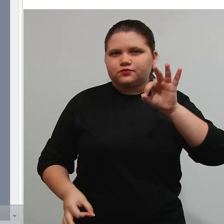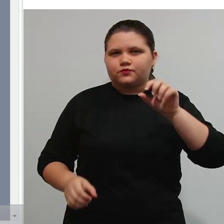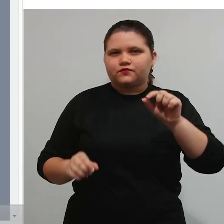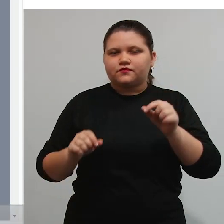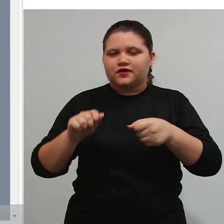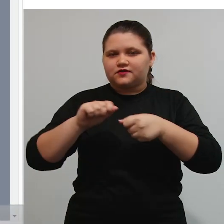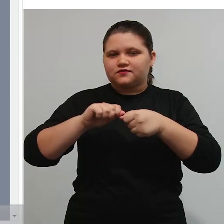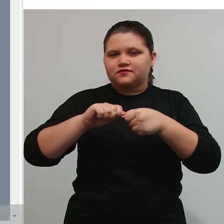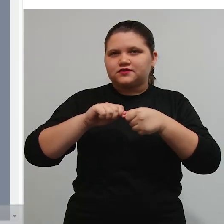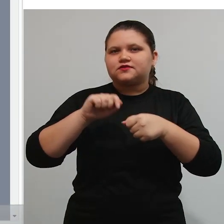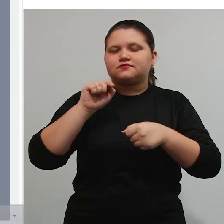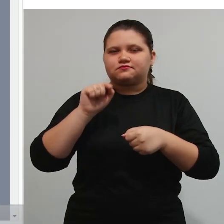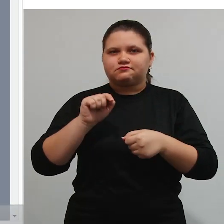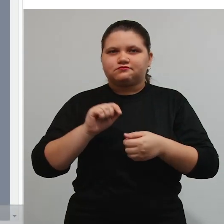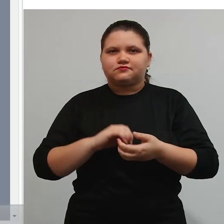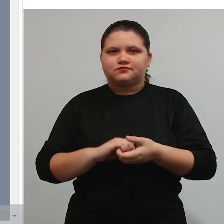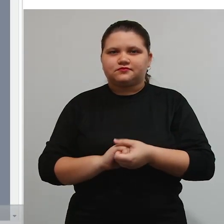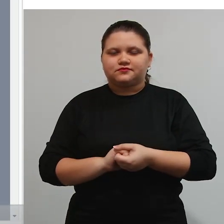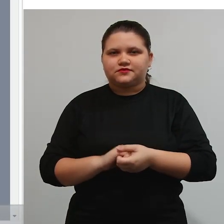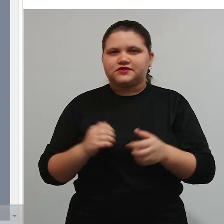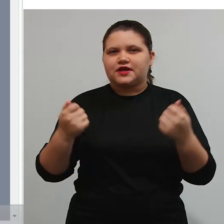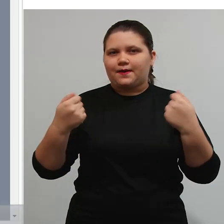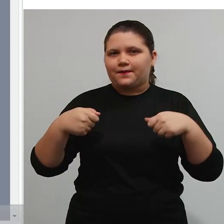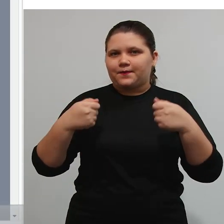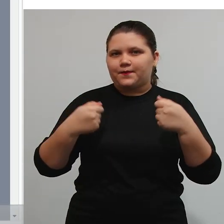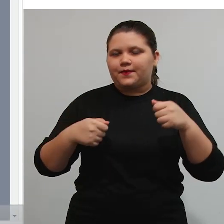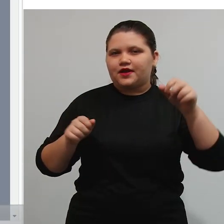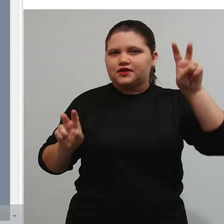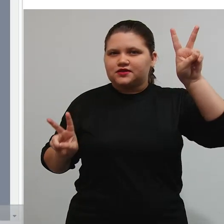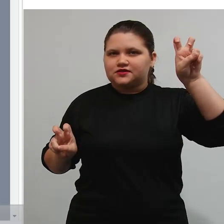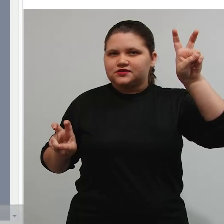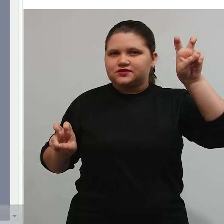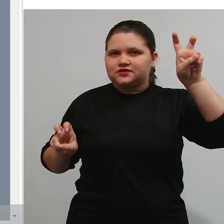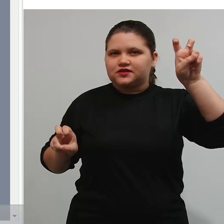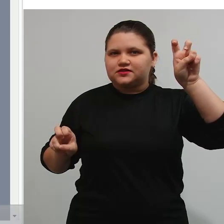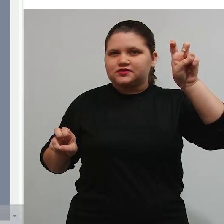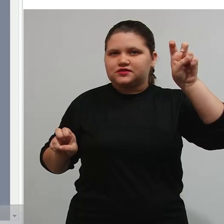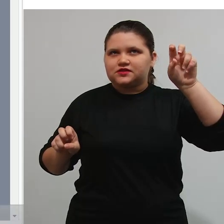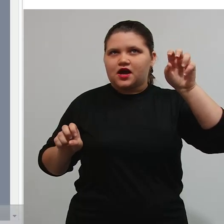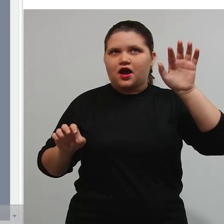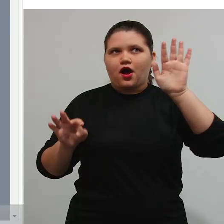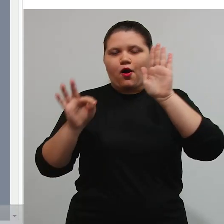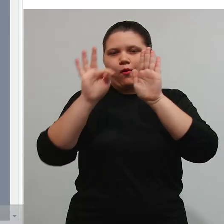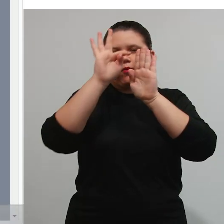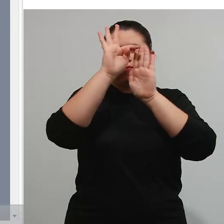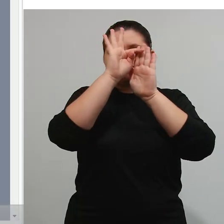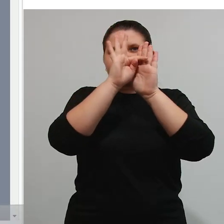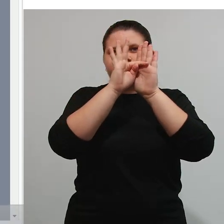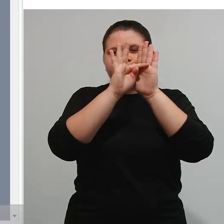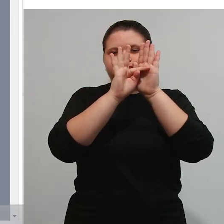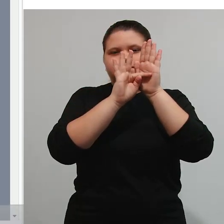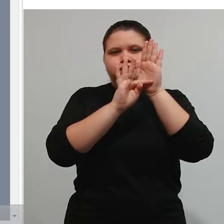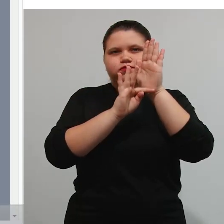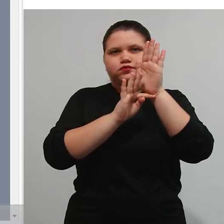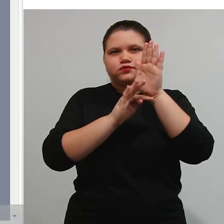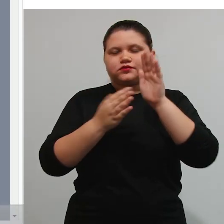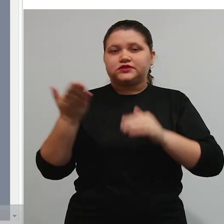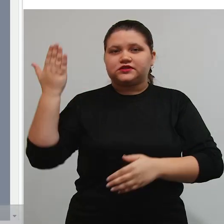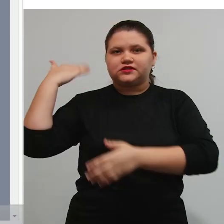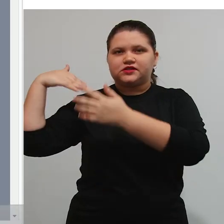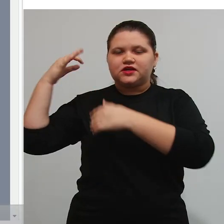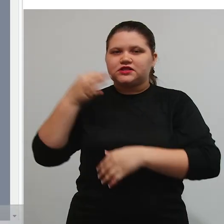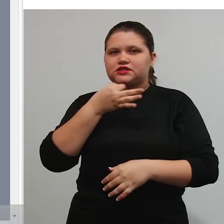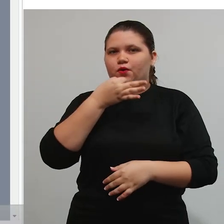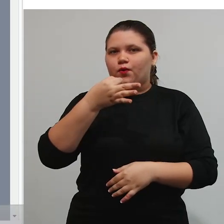aqui. Você tenha a citação no meio do seu texto. Tem que vir um comentário antes e um